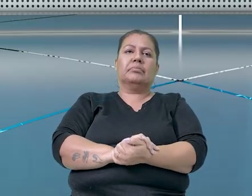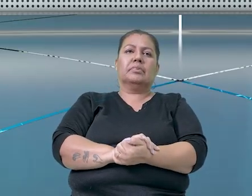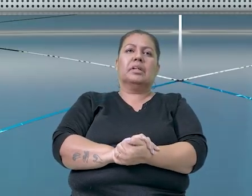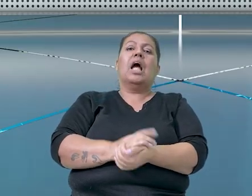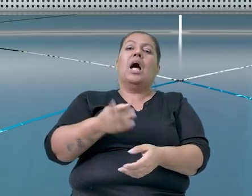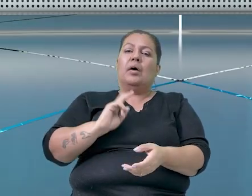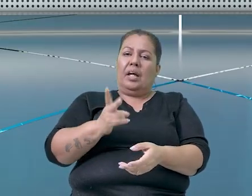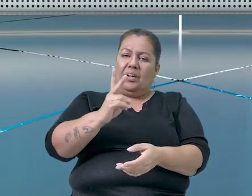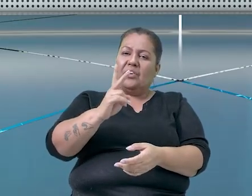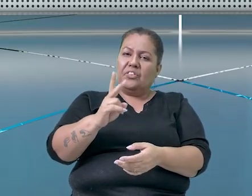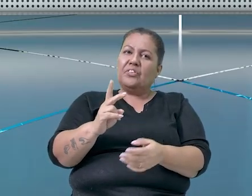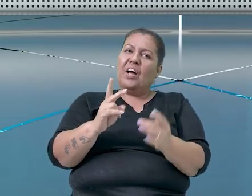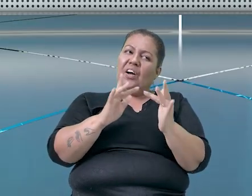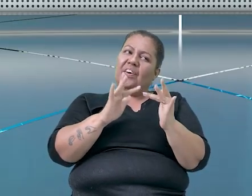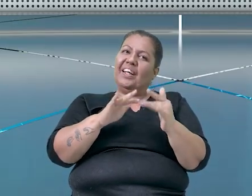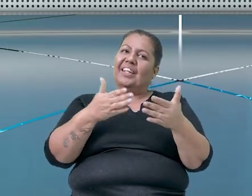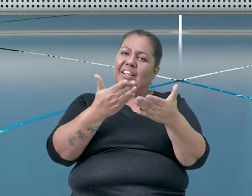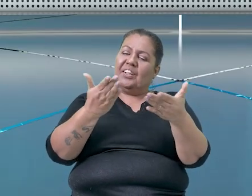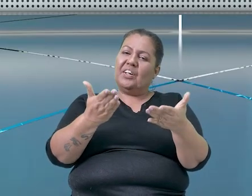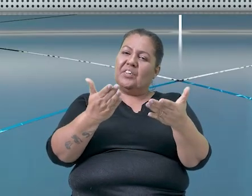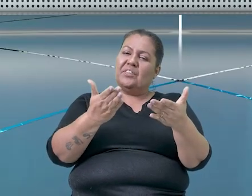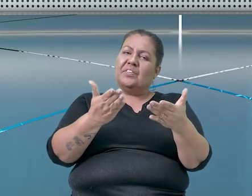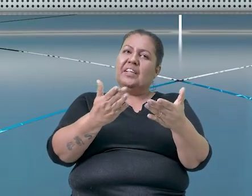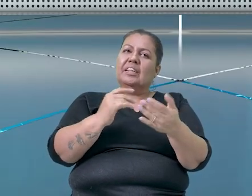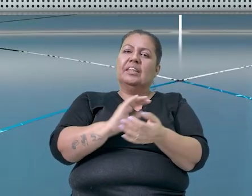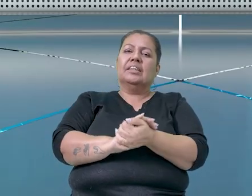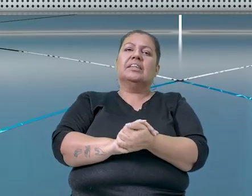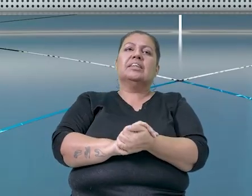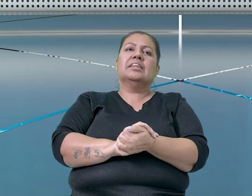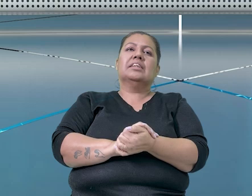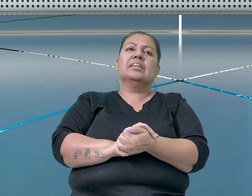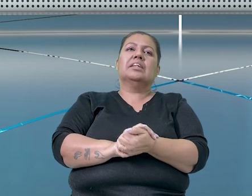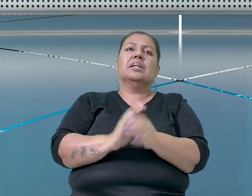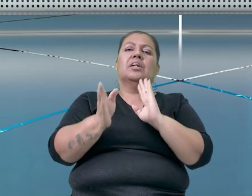conectada com você no nosso portal e nas redes sociais,